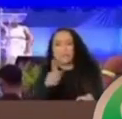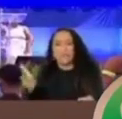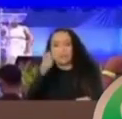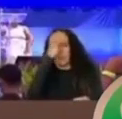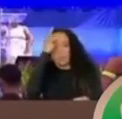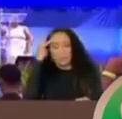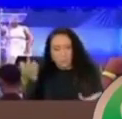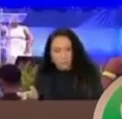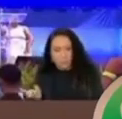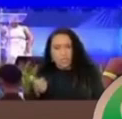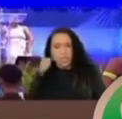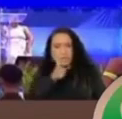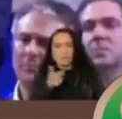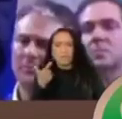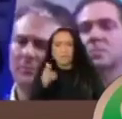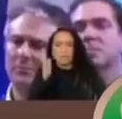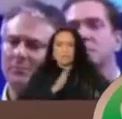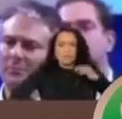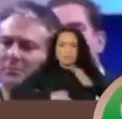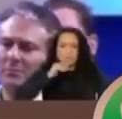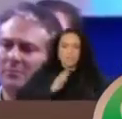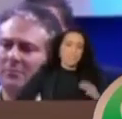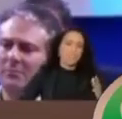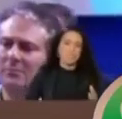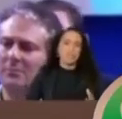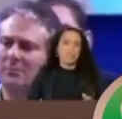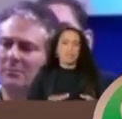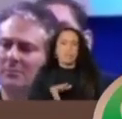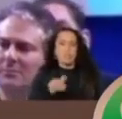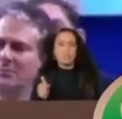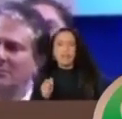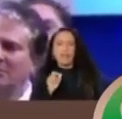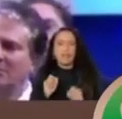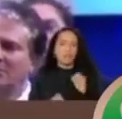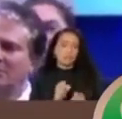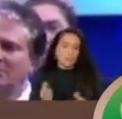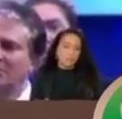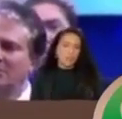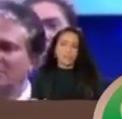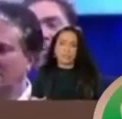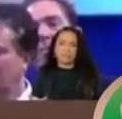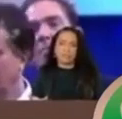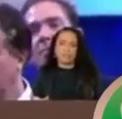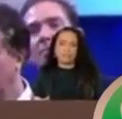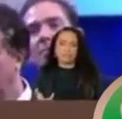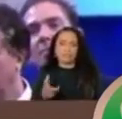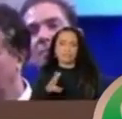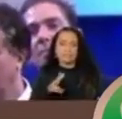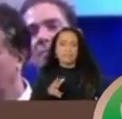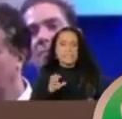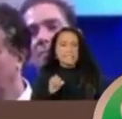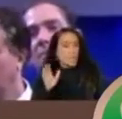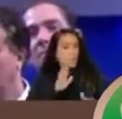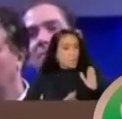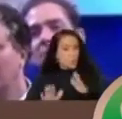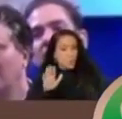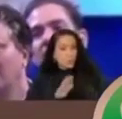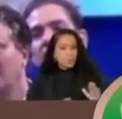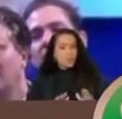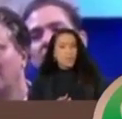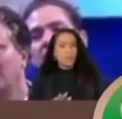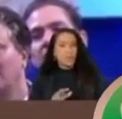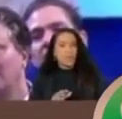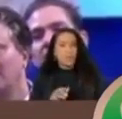profissão. Uma mulher que não tem profissão, ela vai cavar. E se ela não tomar cuidado,